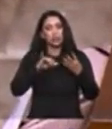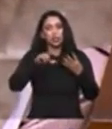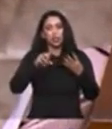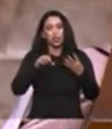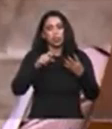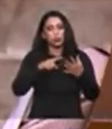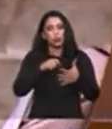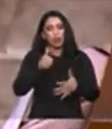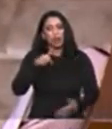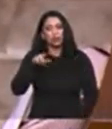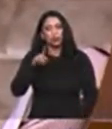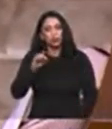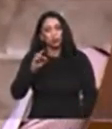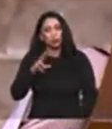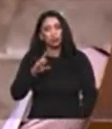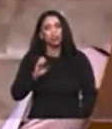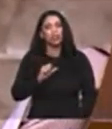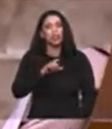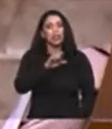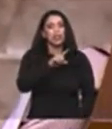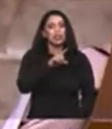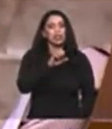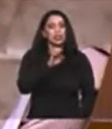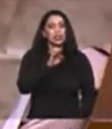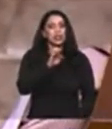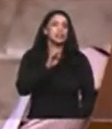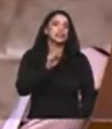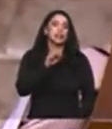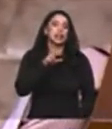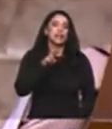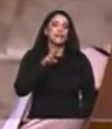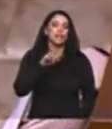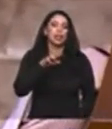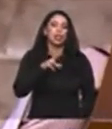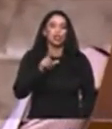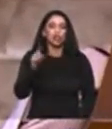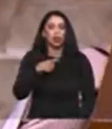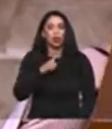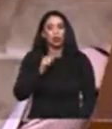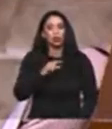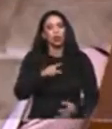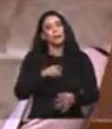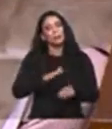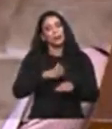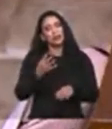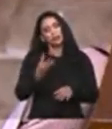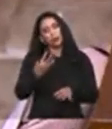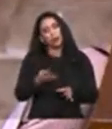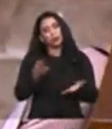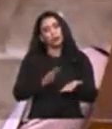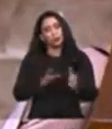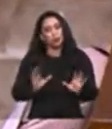José Zones, Andurte, Nestor Severo. A exigência legal de pelo menos 4 membros, portanto, se verifica. A